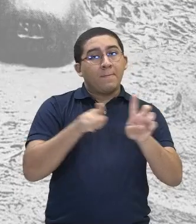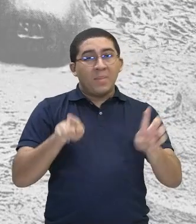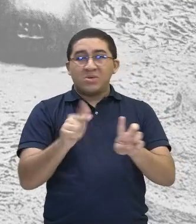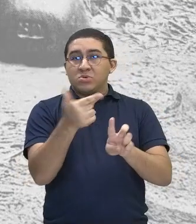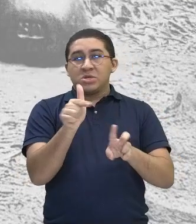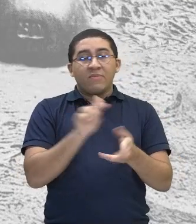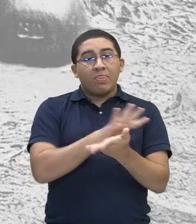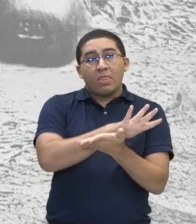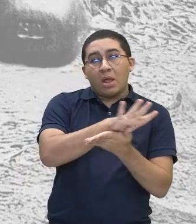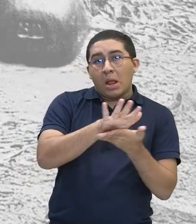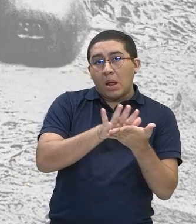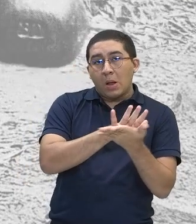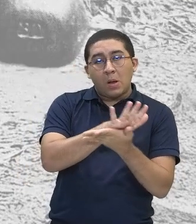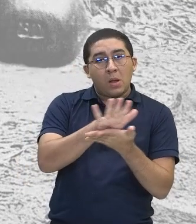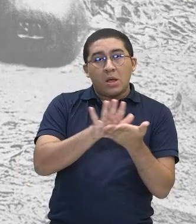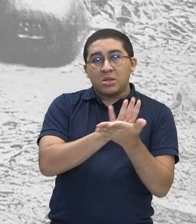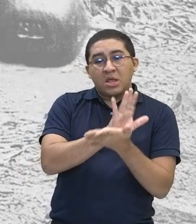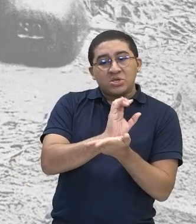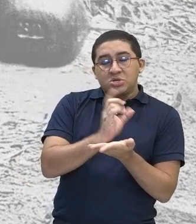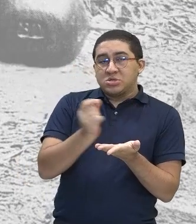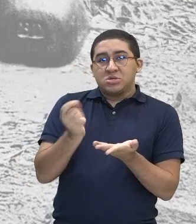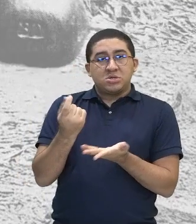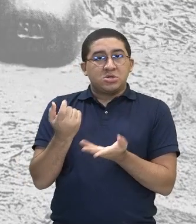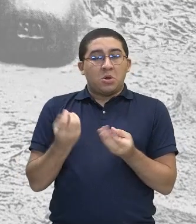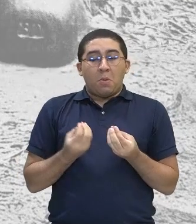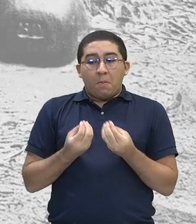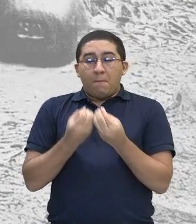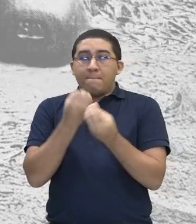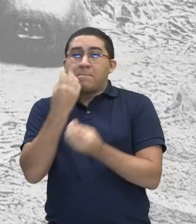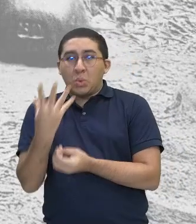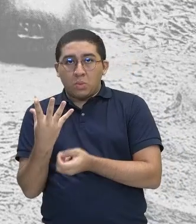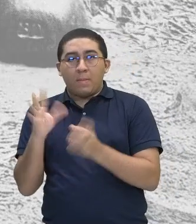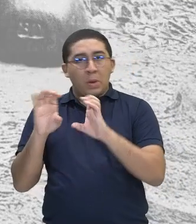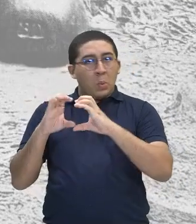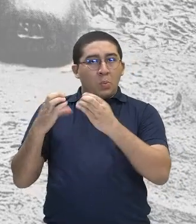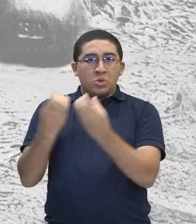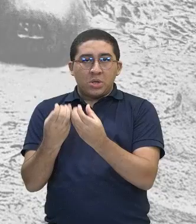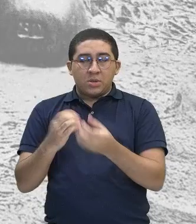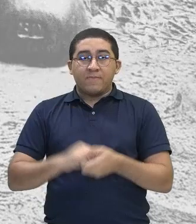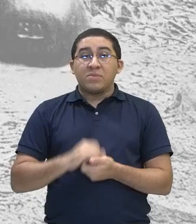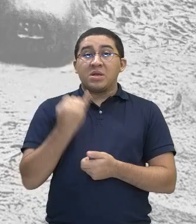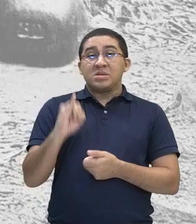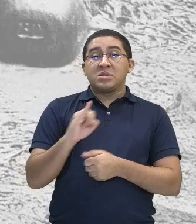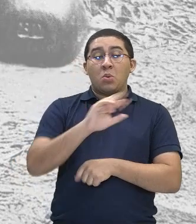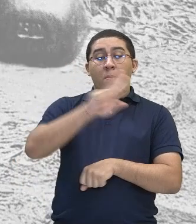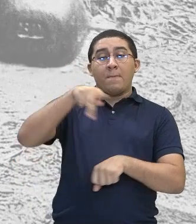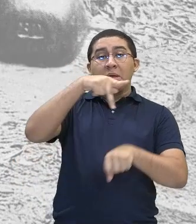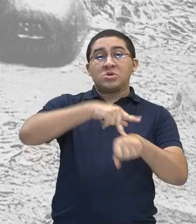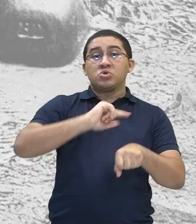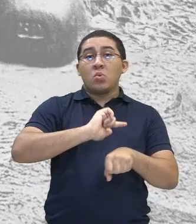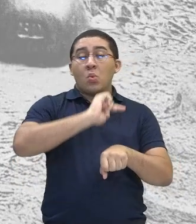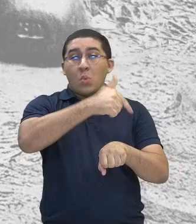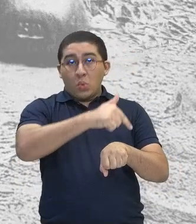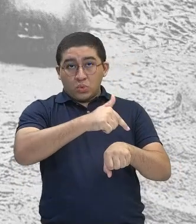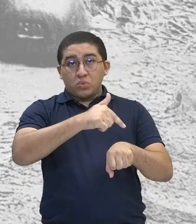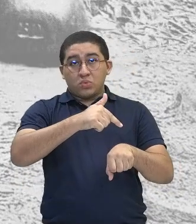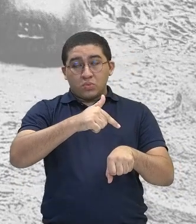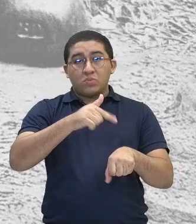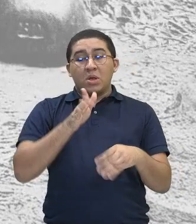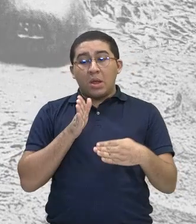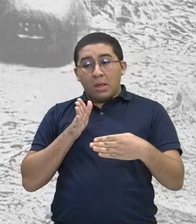comunidades locais. Então, quando uma nação estrangeira, ela pega esses recursos, ela pega os